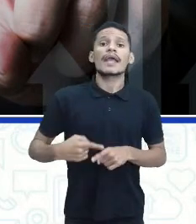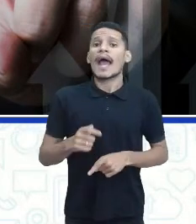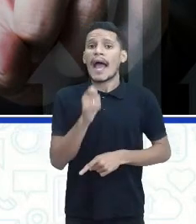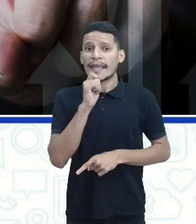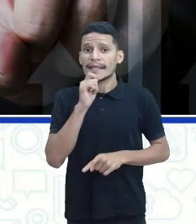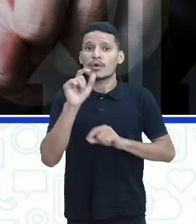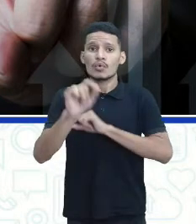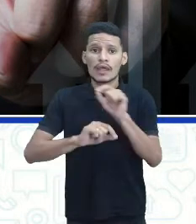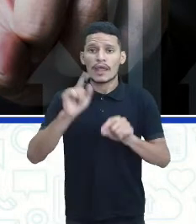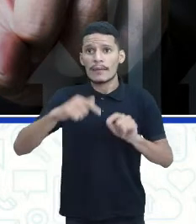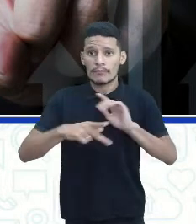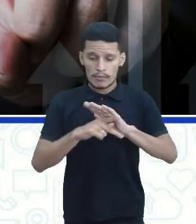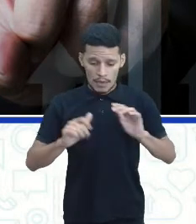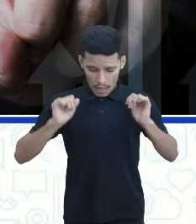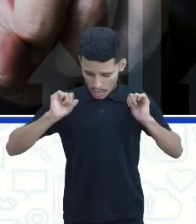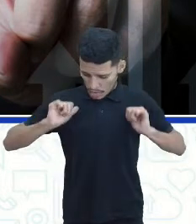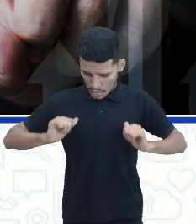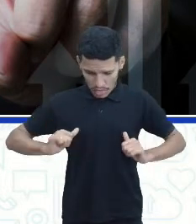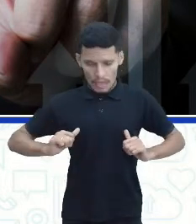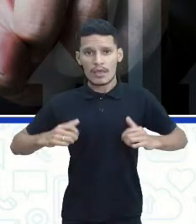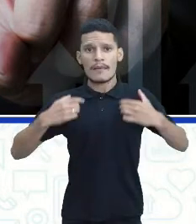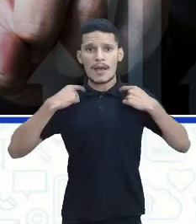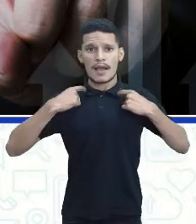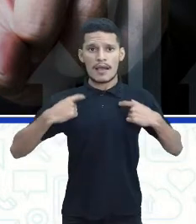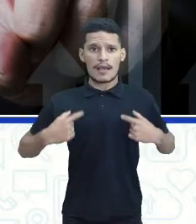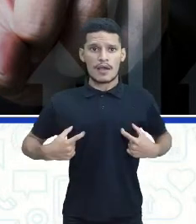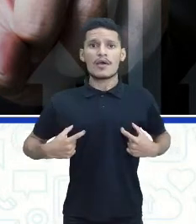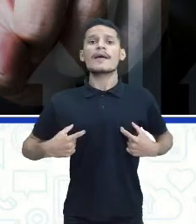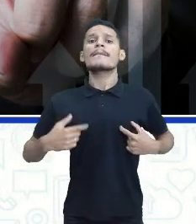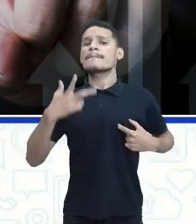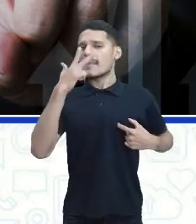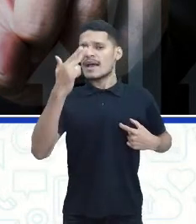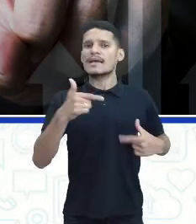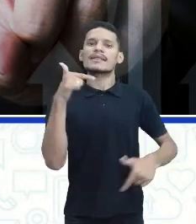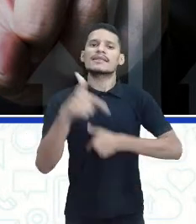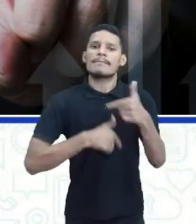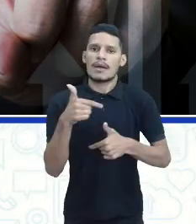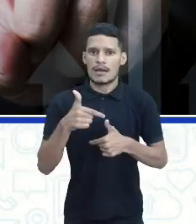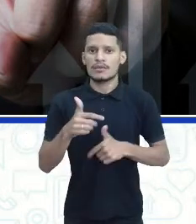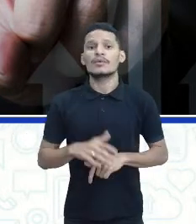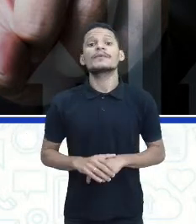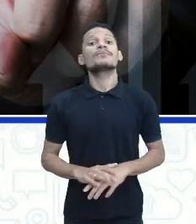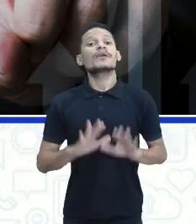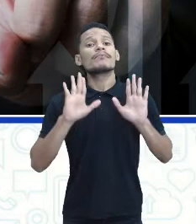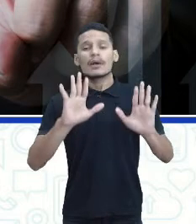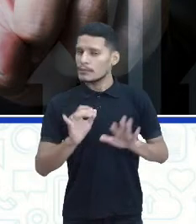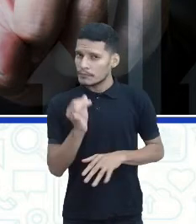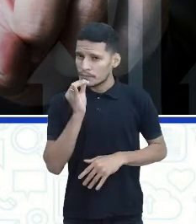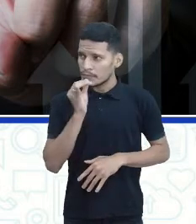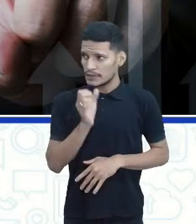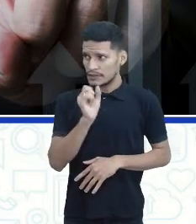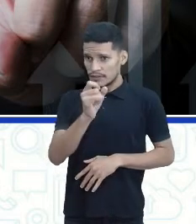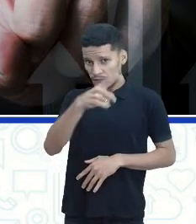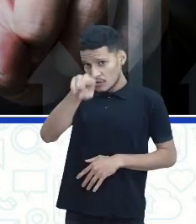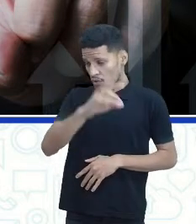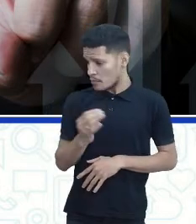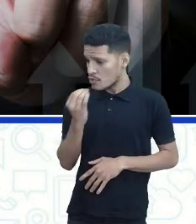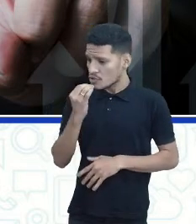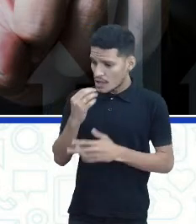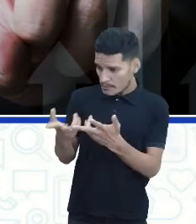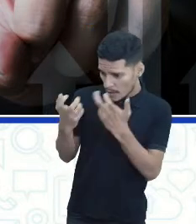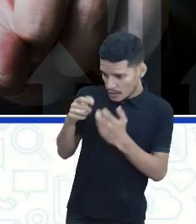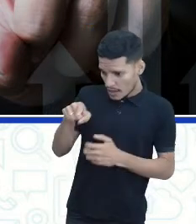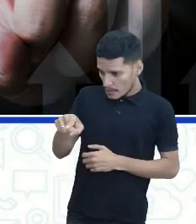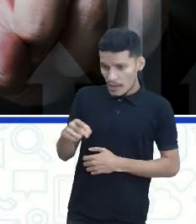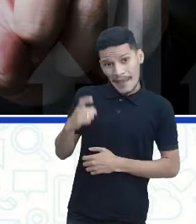de macacão e parece um trabalho. Ou seja, quando você vê essas oportunidades, você